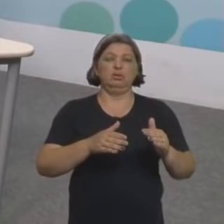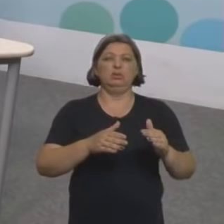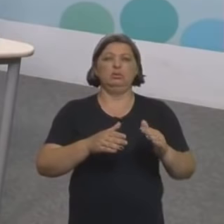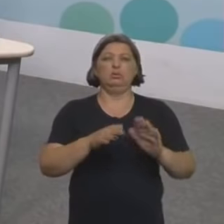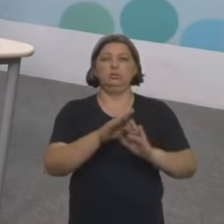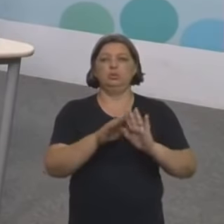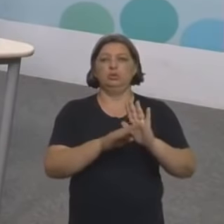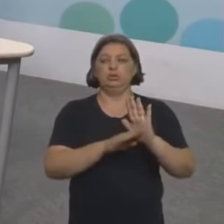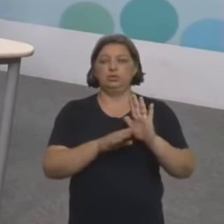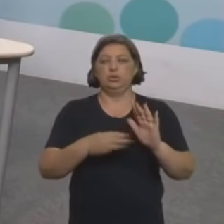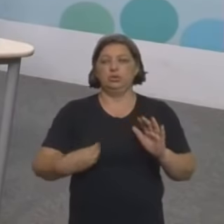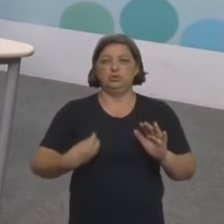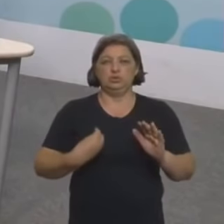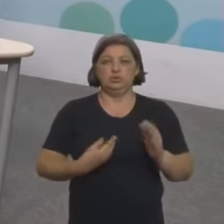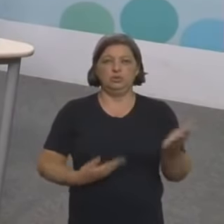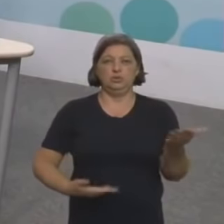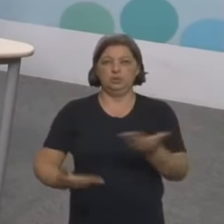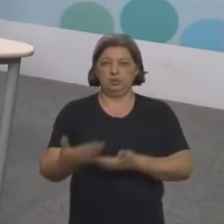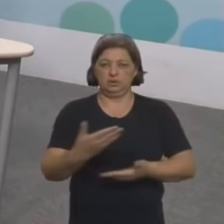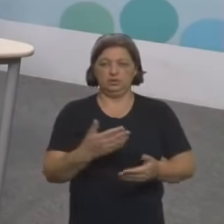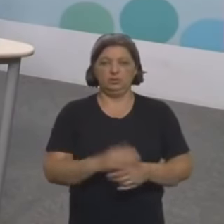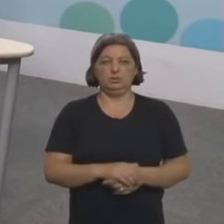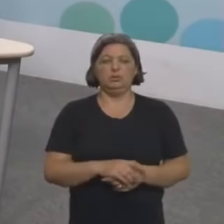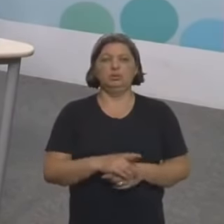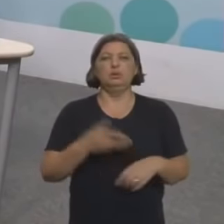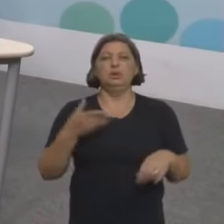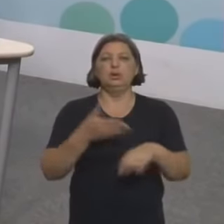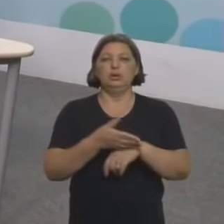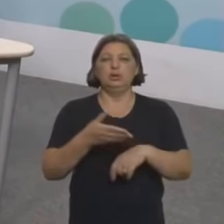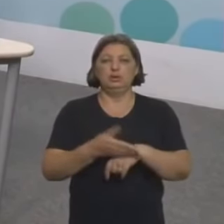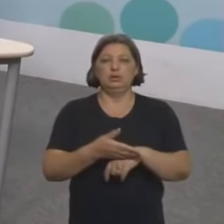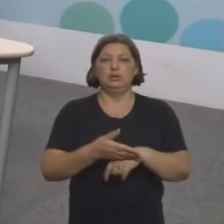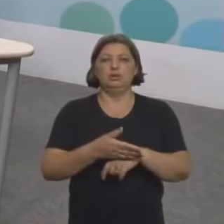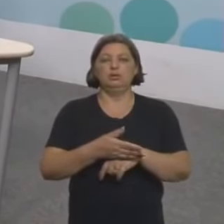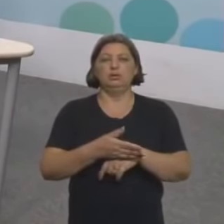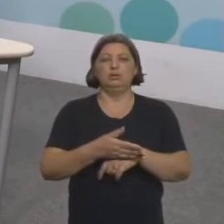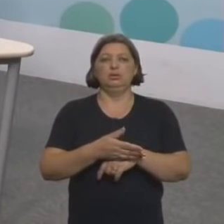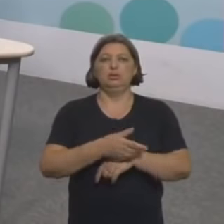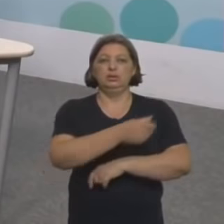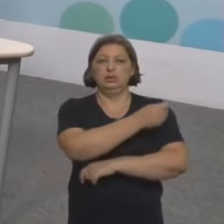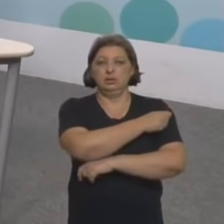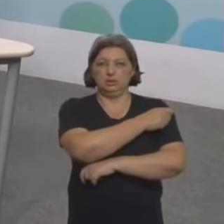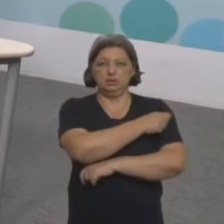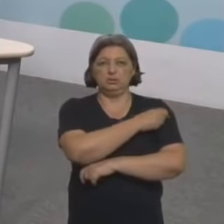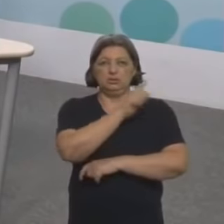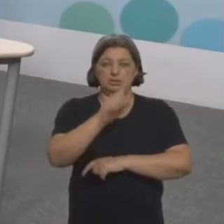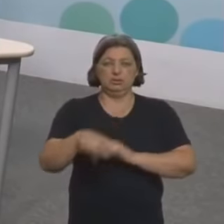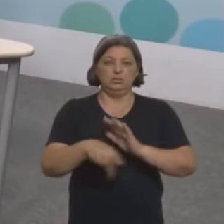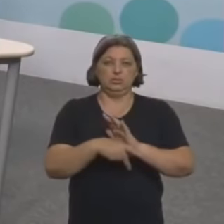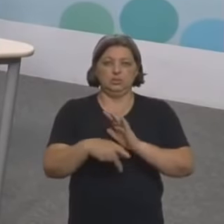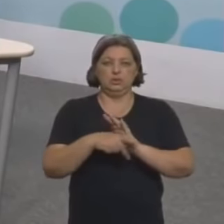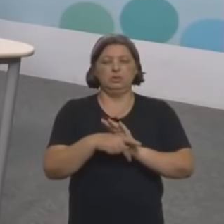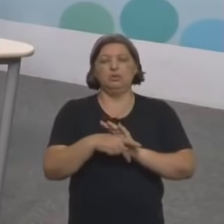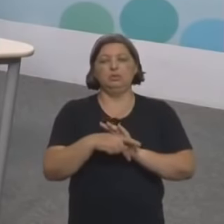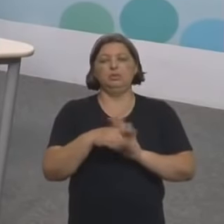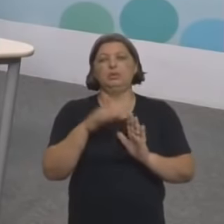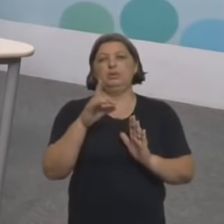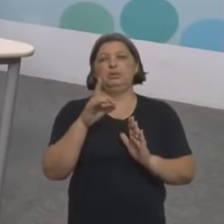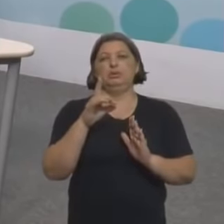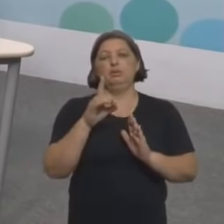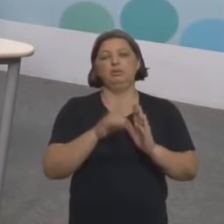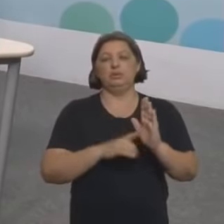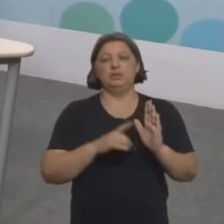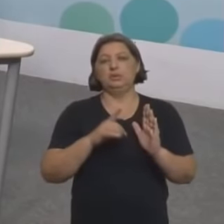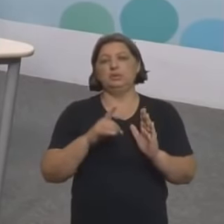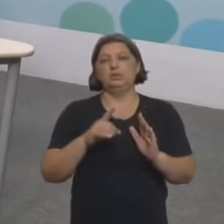convivência, eles são acessíveis para estudantes com deficiência visual, por exemplo, né?